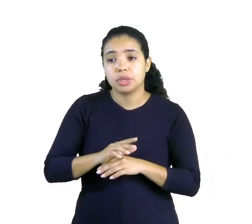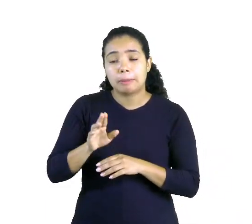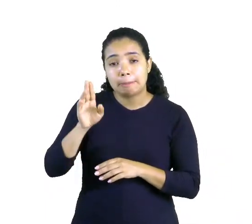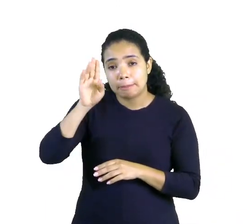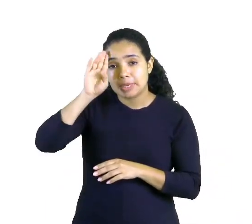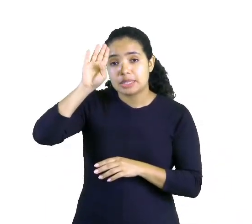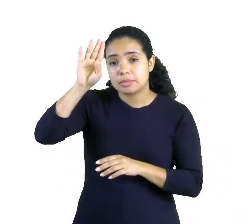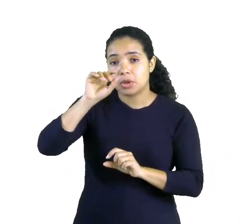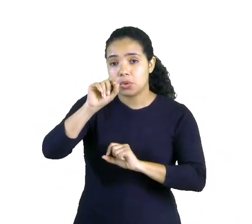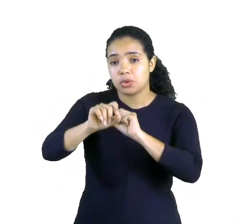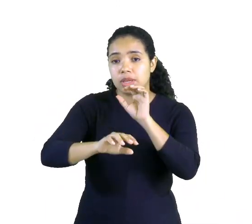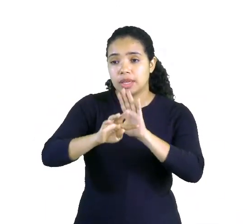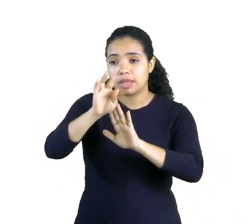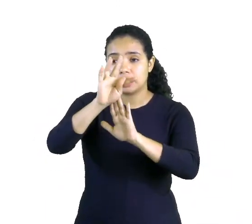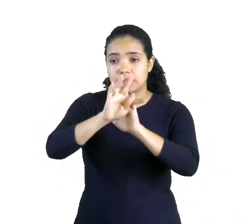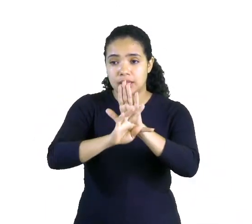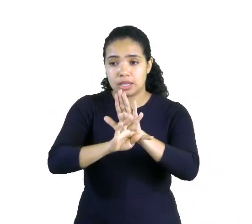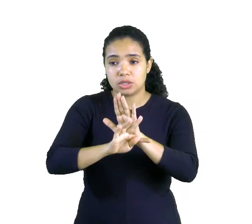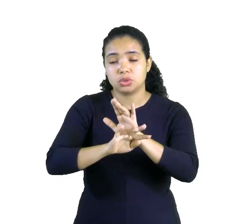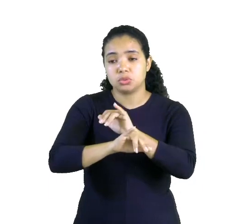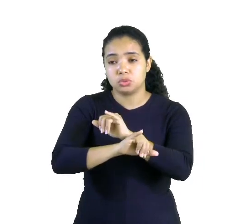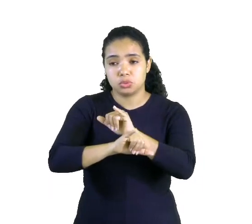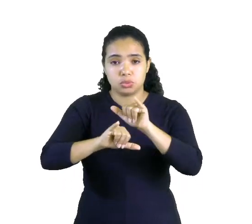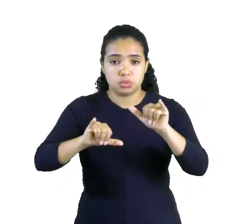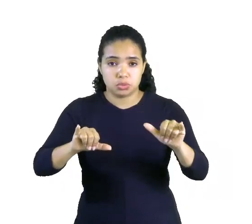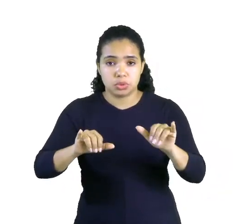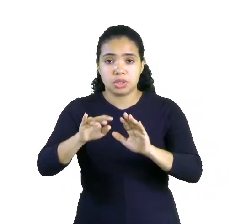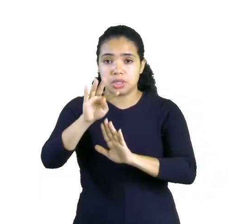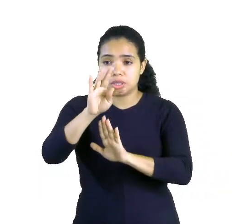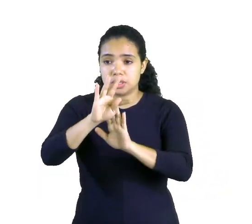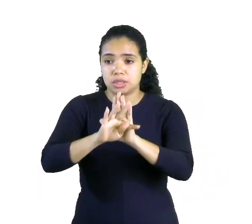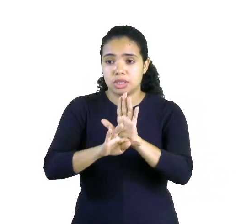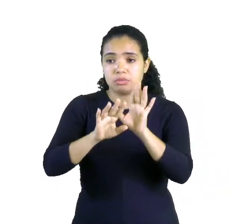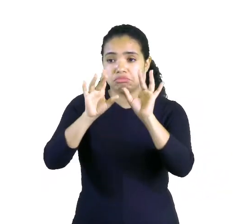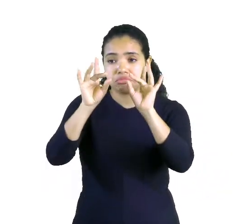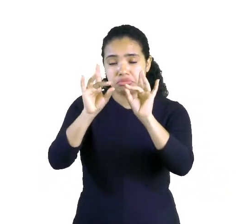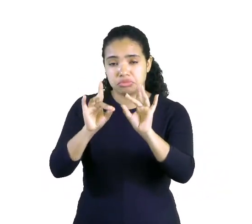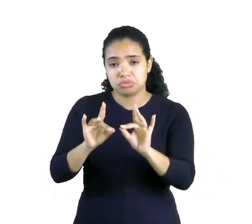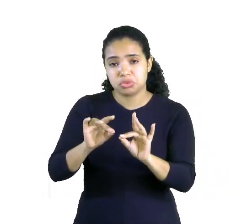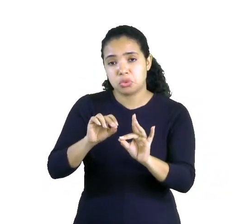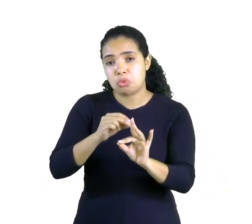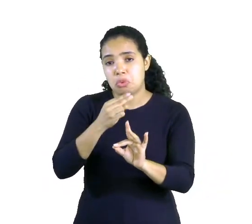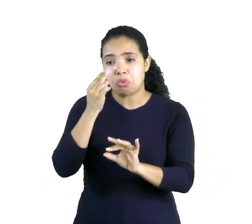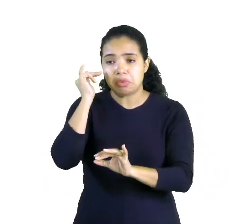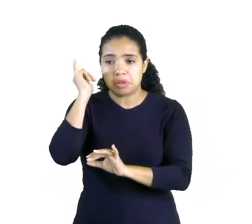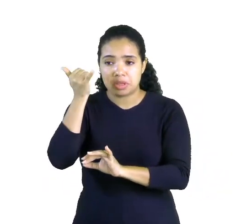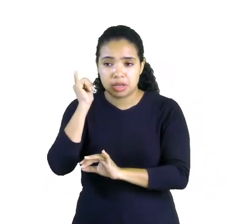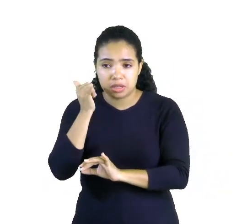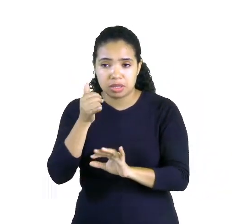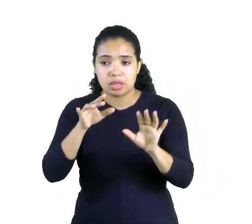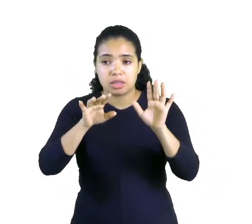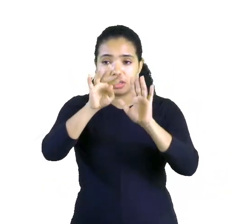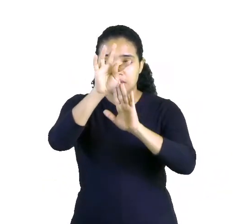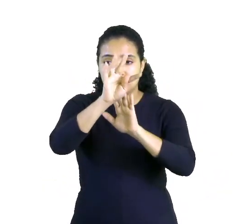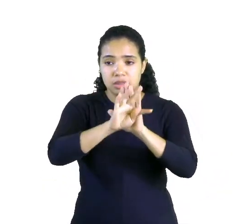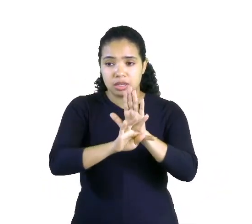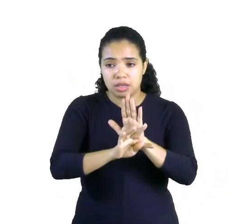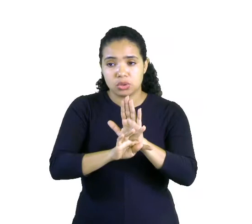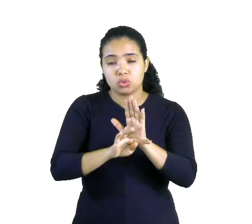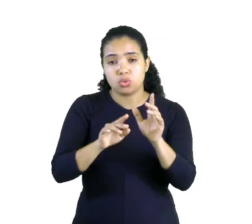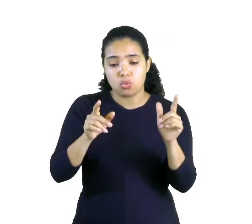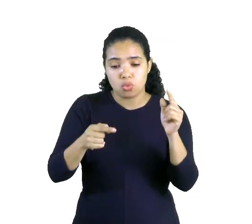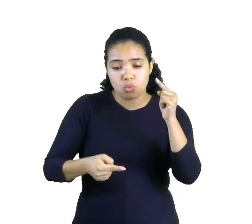são texto de cunho informativo, textos descritivos ou narrativos, textos